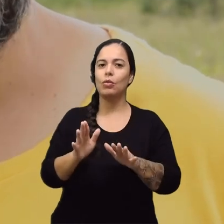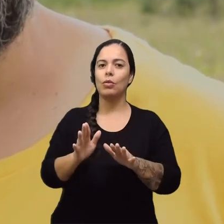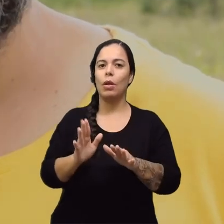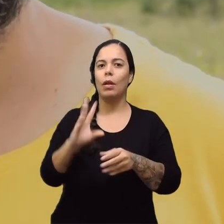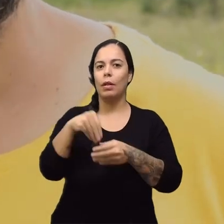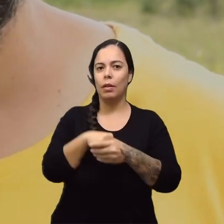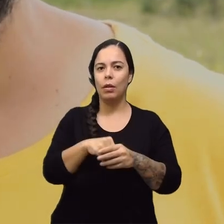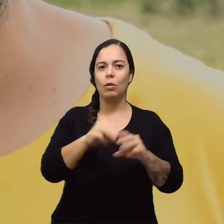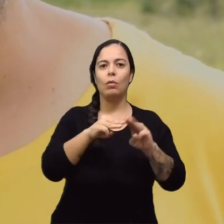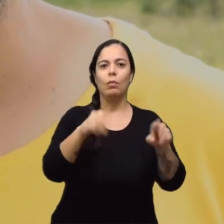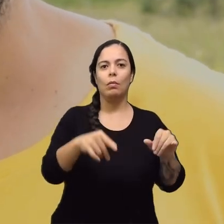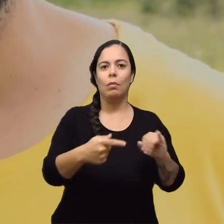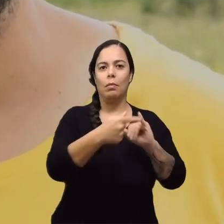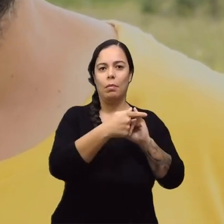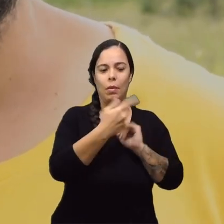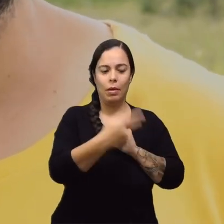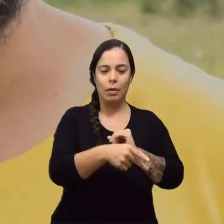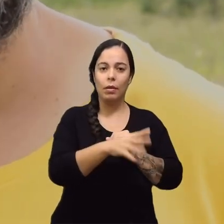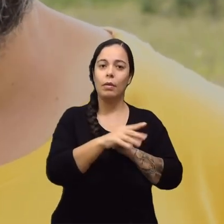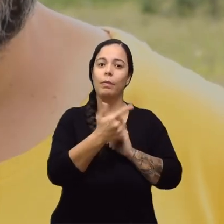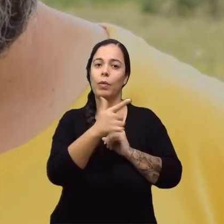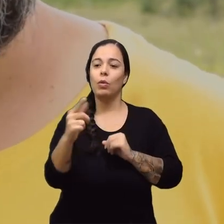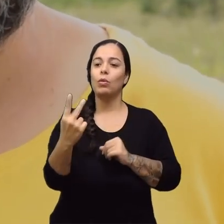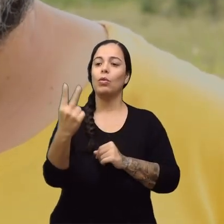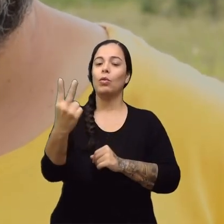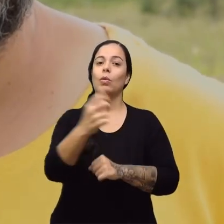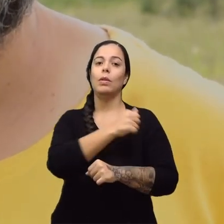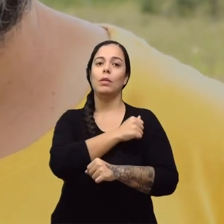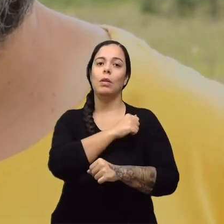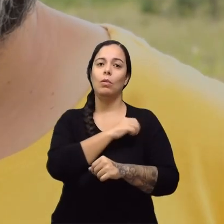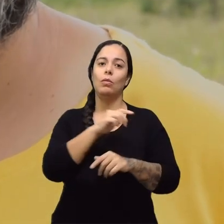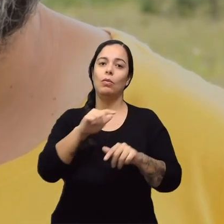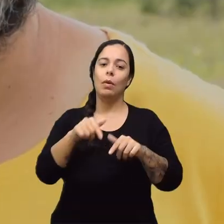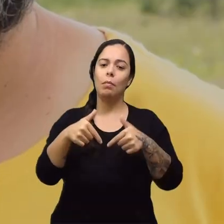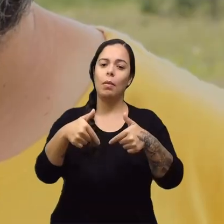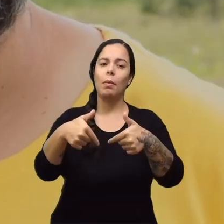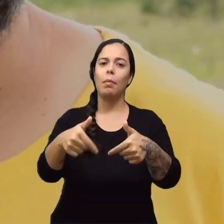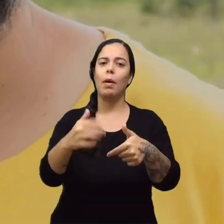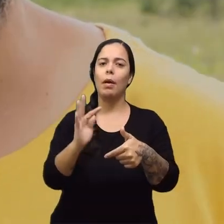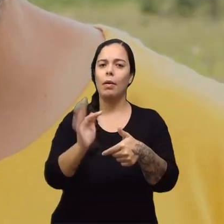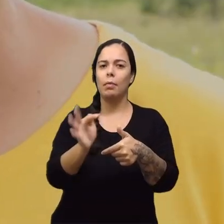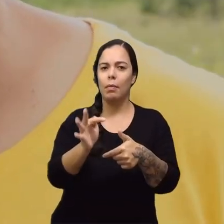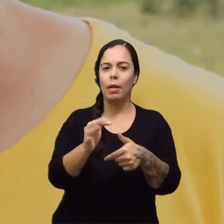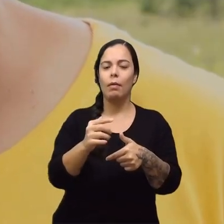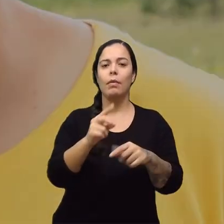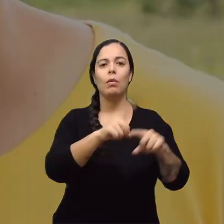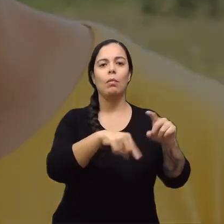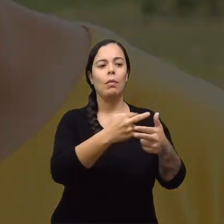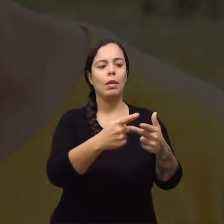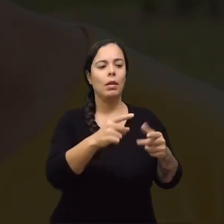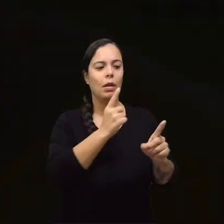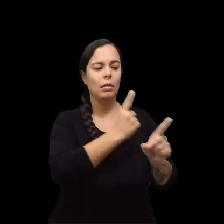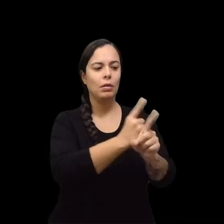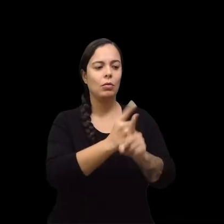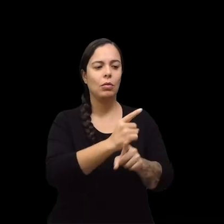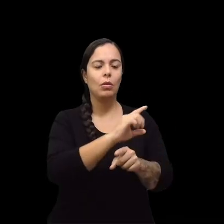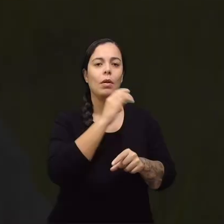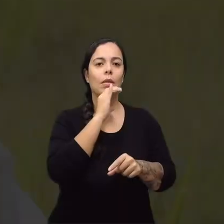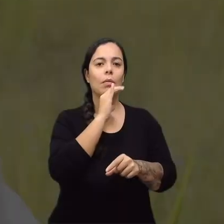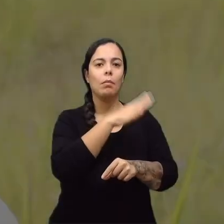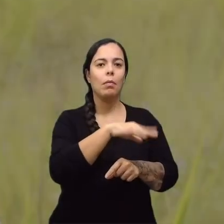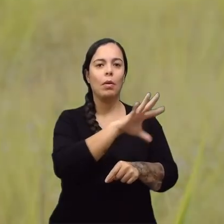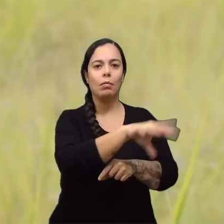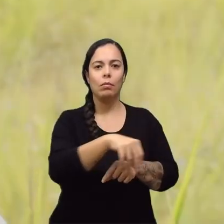Itaipu, e outros 2 alunos que vão trabalhar em breve com os materiais que nós estamos encontrando no momento aqui em Camboinhas e na Duna Pequena.